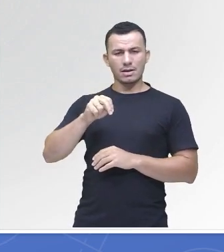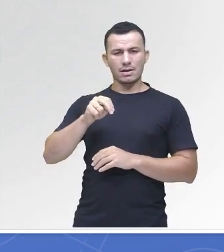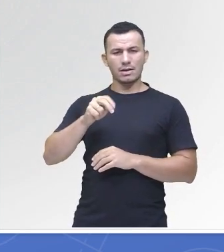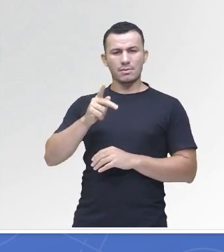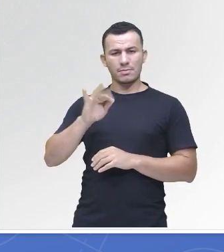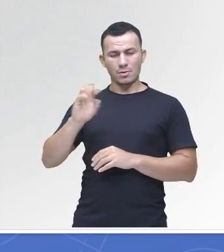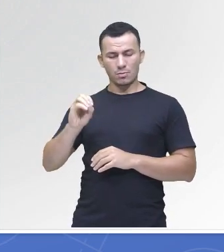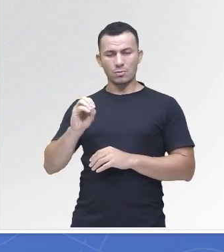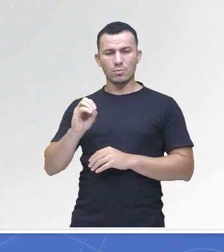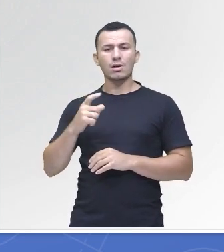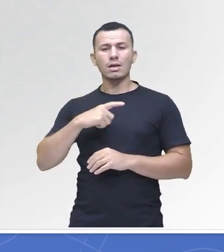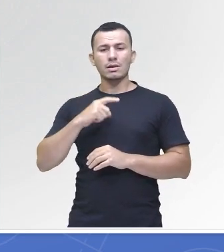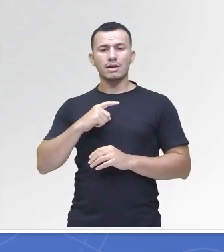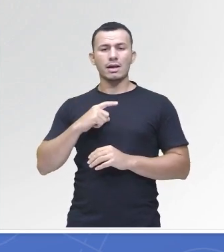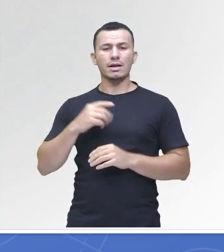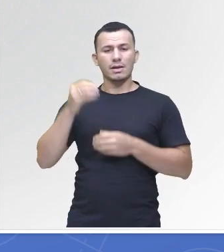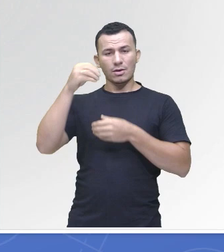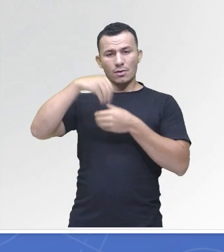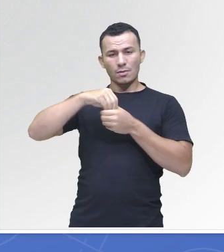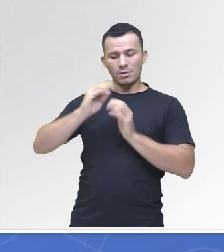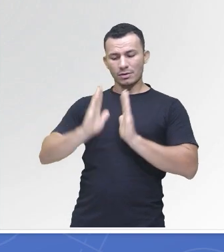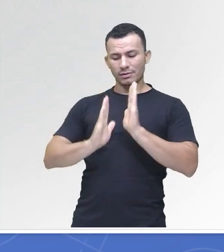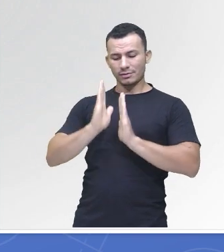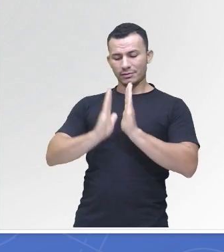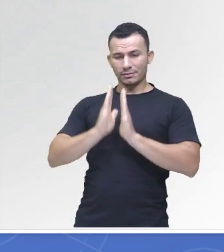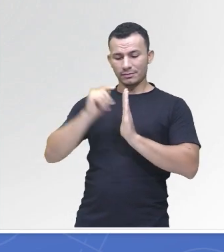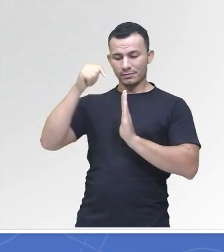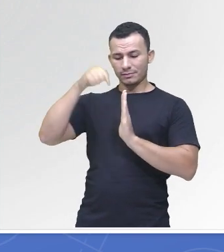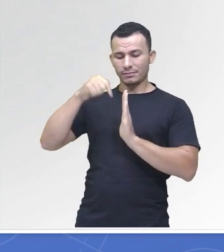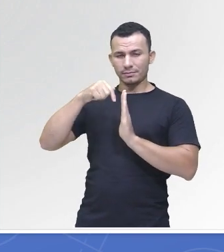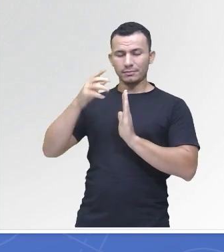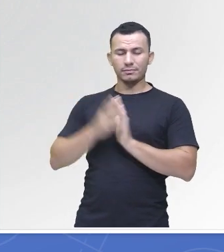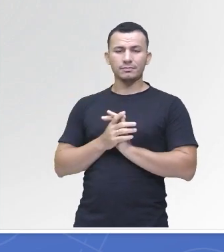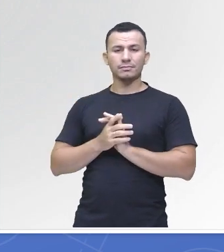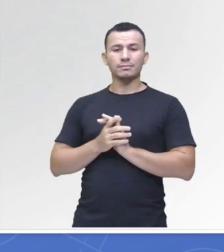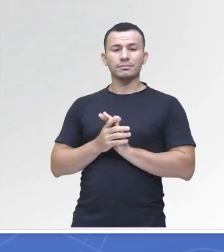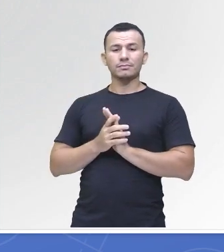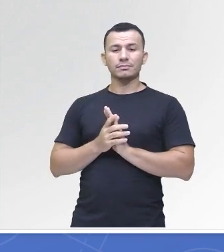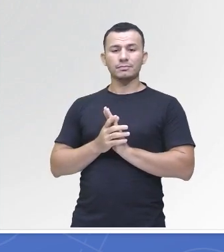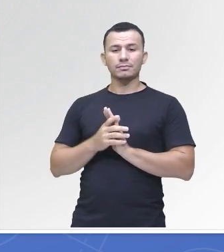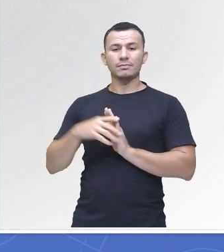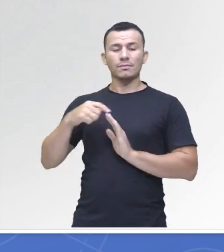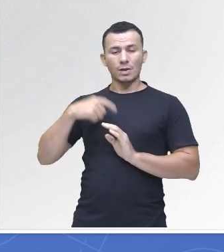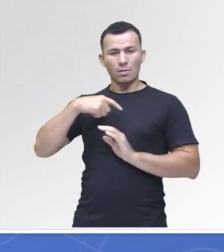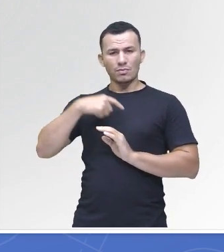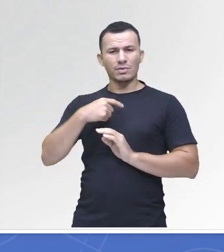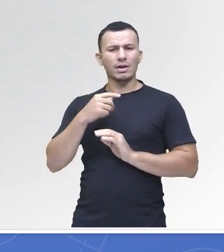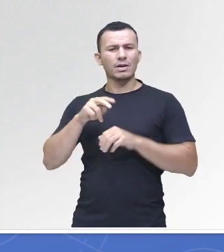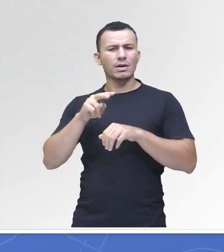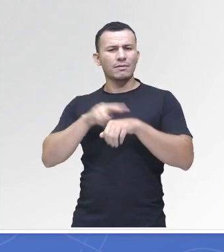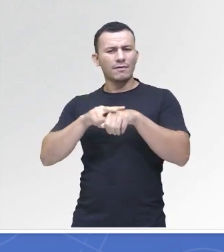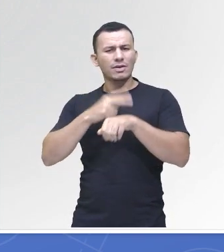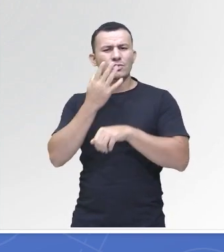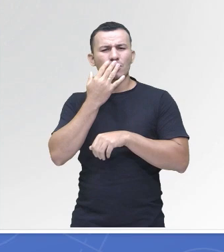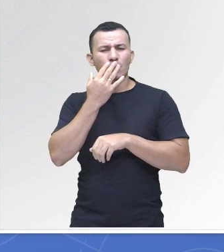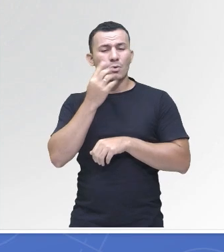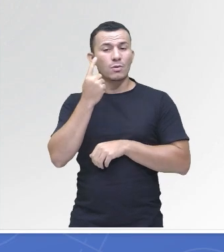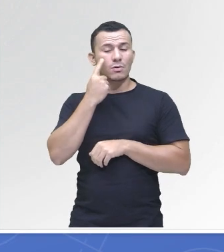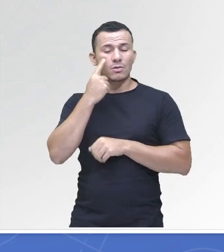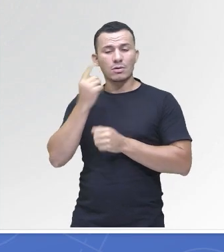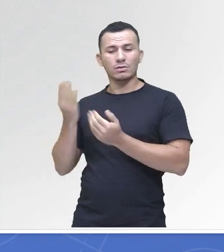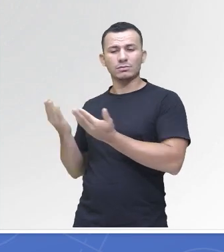ele se encontra entre as células. A partir do momento que ele entra nessa estrutura que a gente observa aqui, verdinha, que